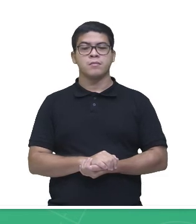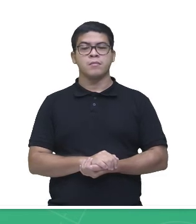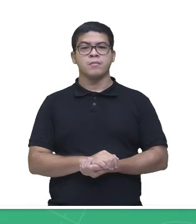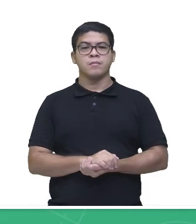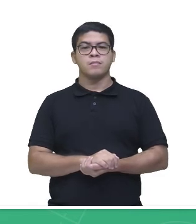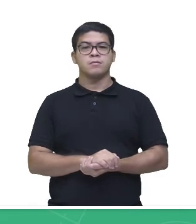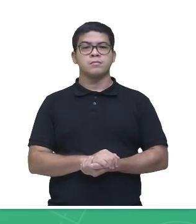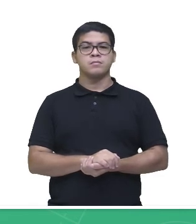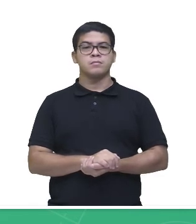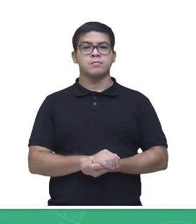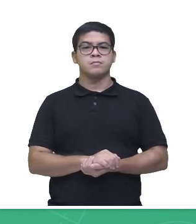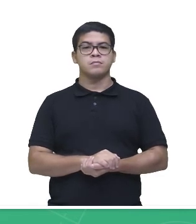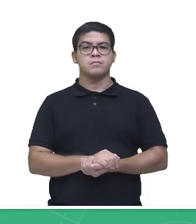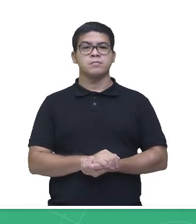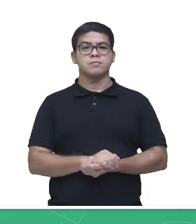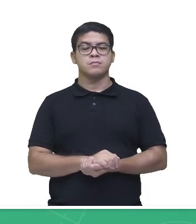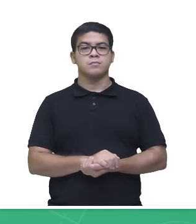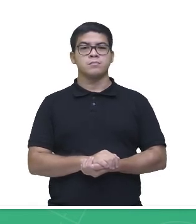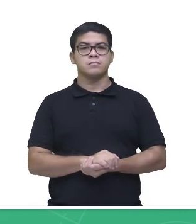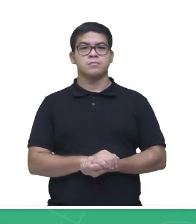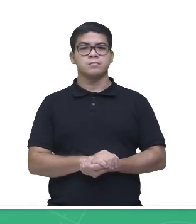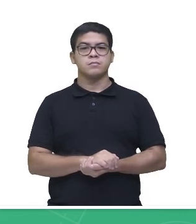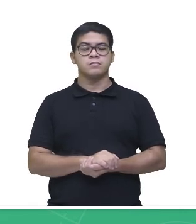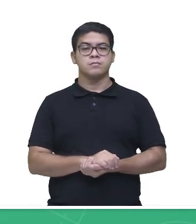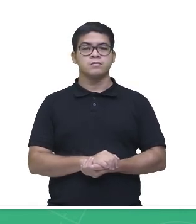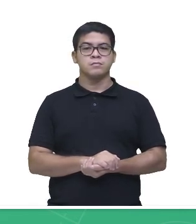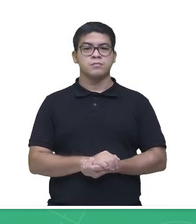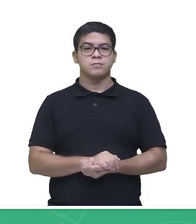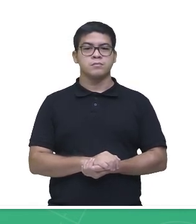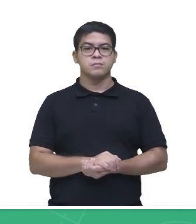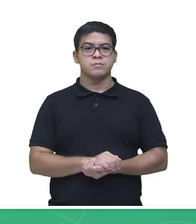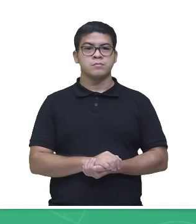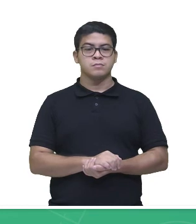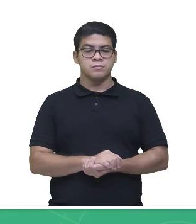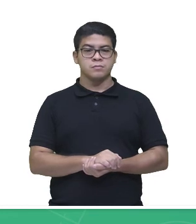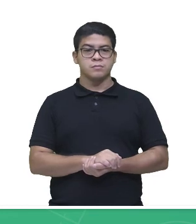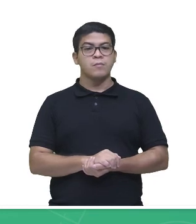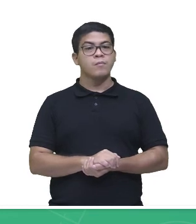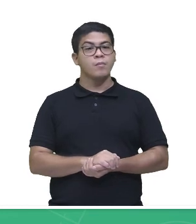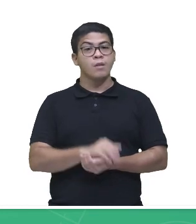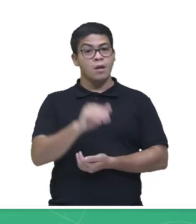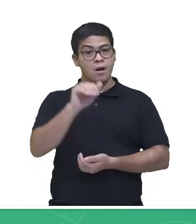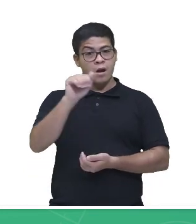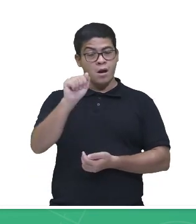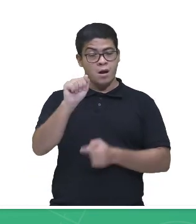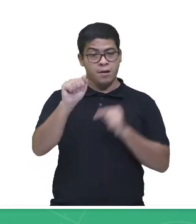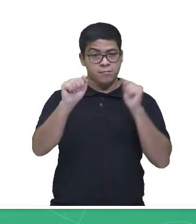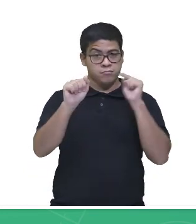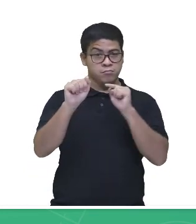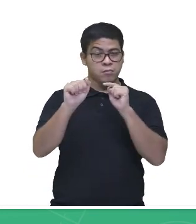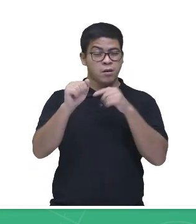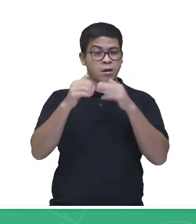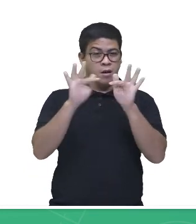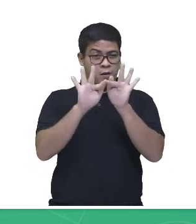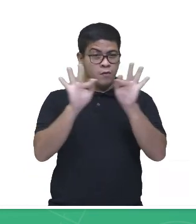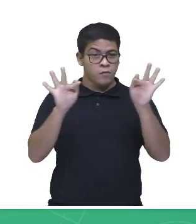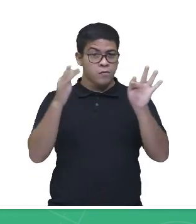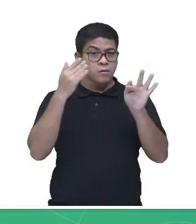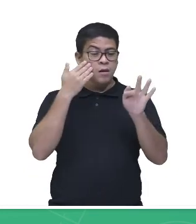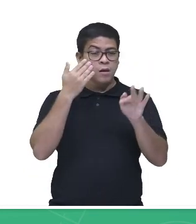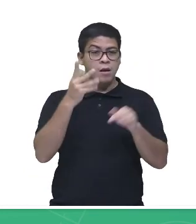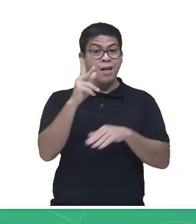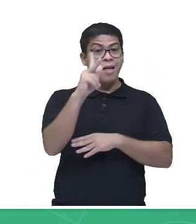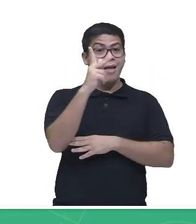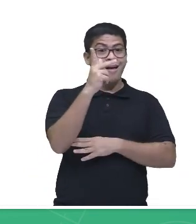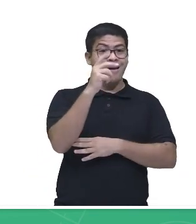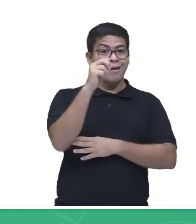V tem som de B no espanhol. Visto. Mis padres han visto esta mañana a Juan en